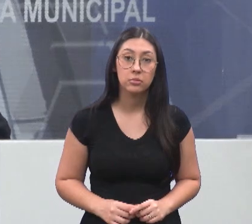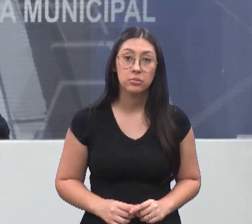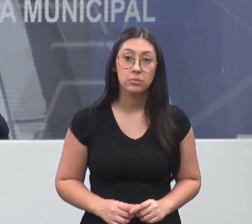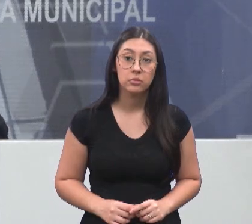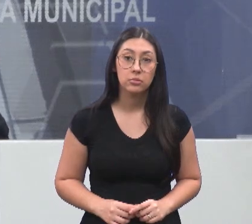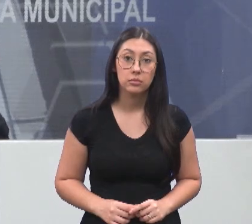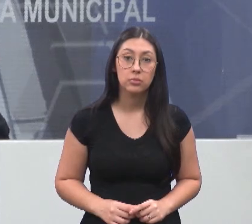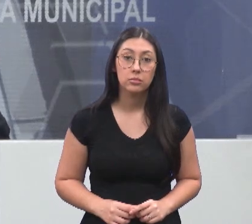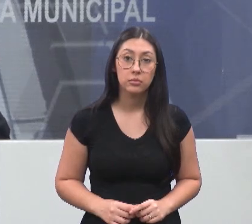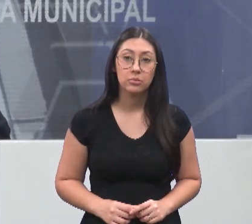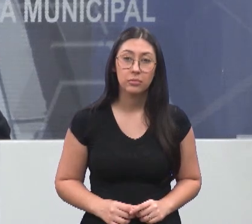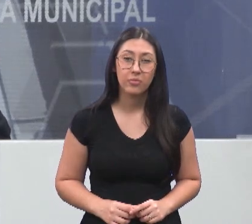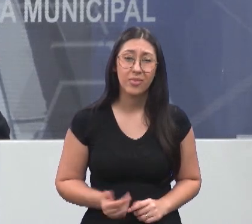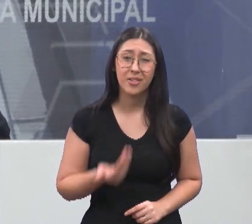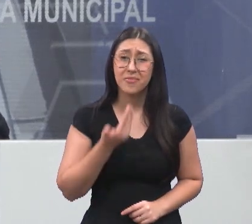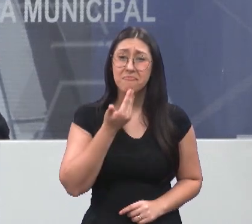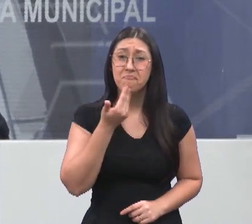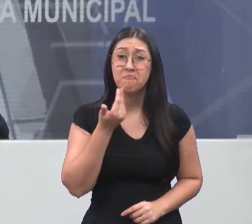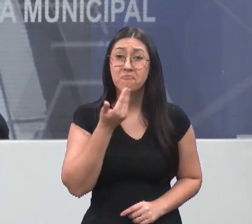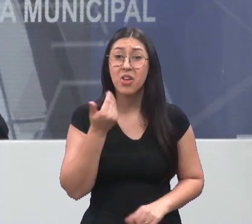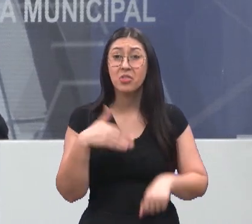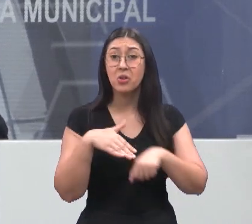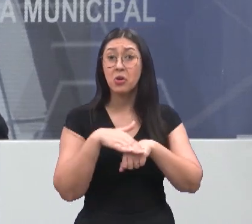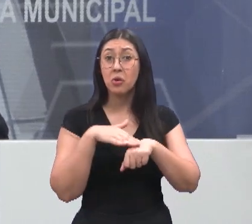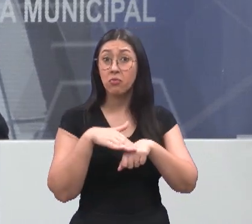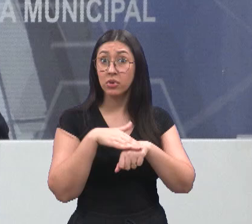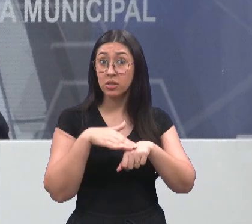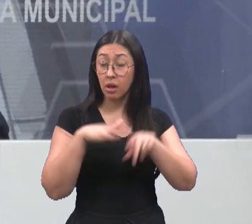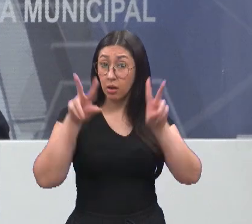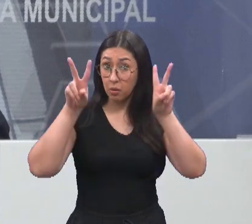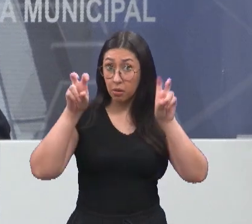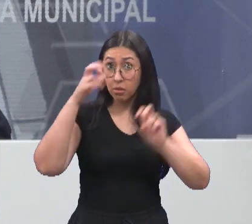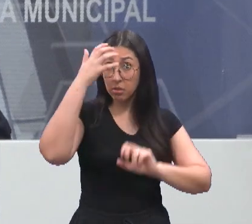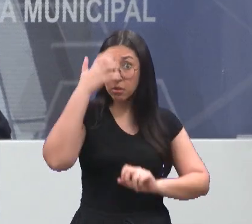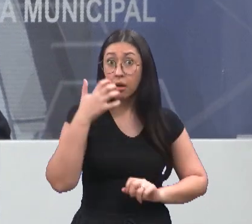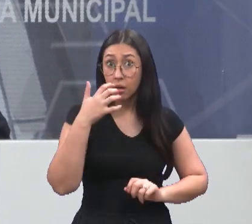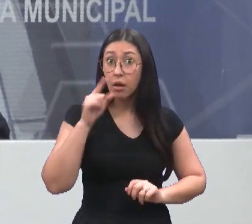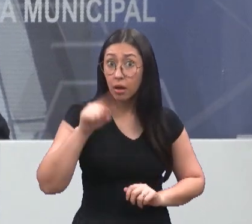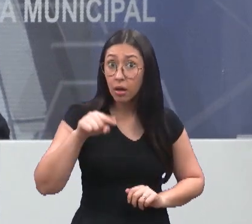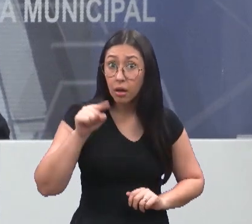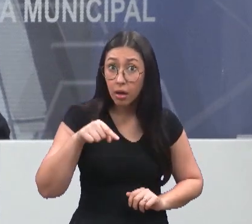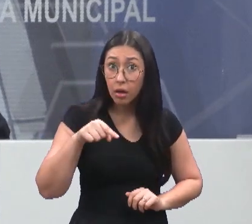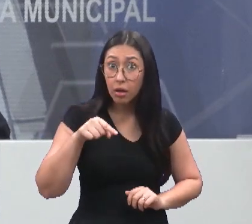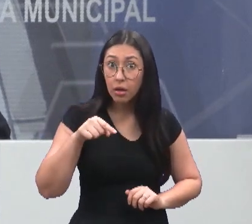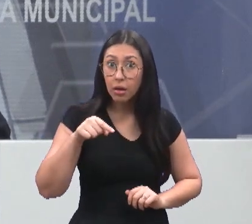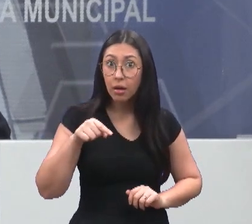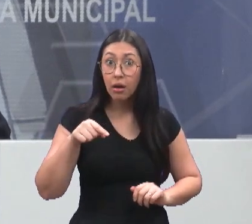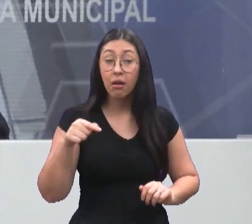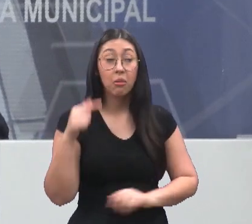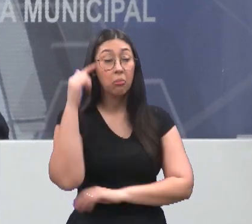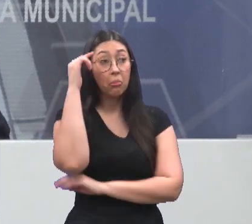É muito fácil conversar quando o assunto é sério, né? É fácil não prestar atenção.